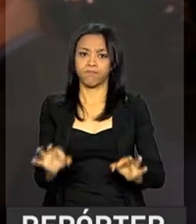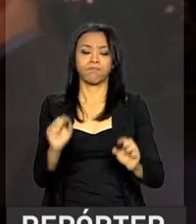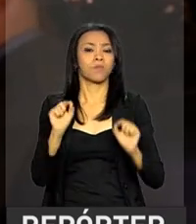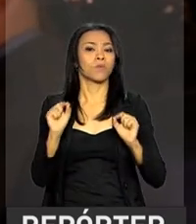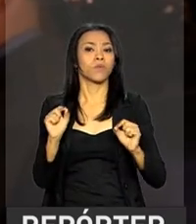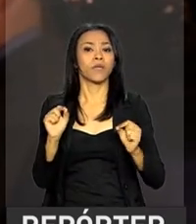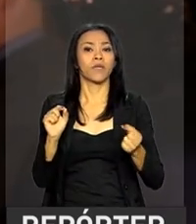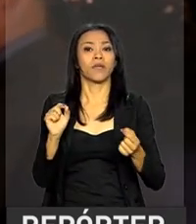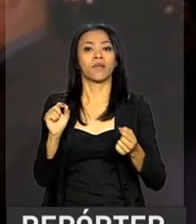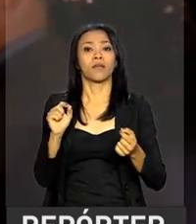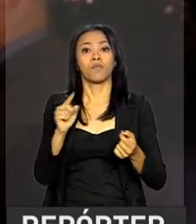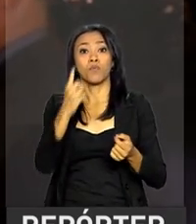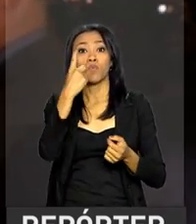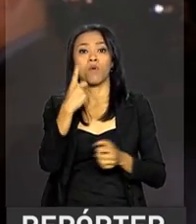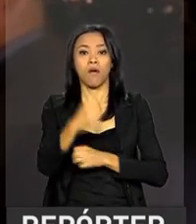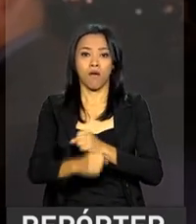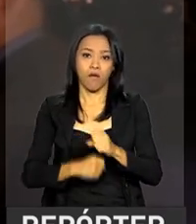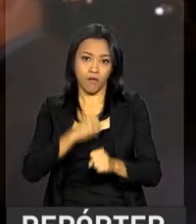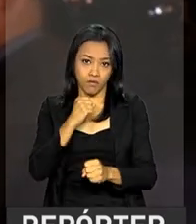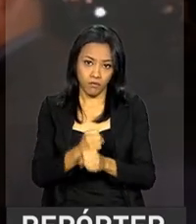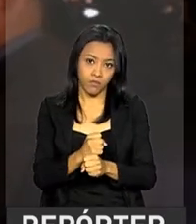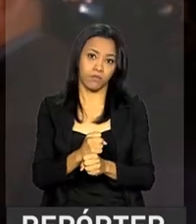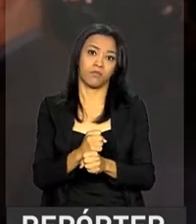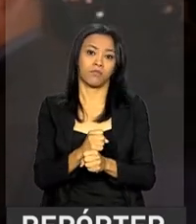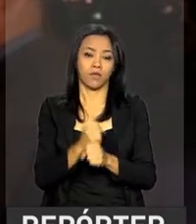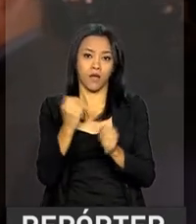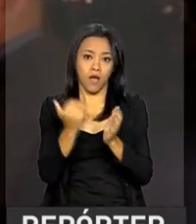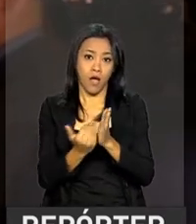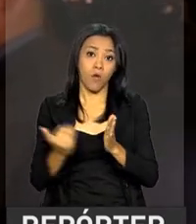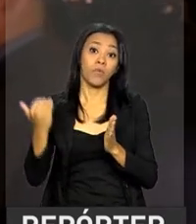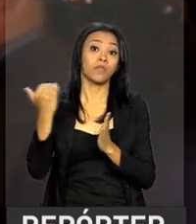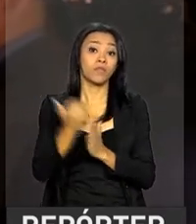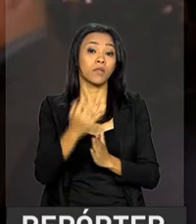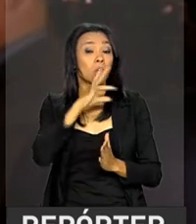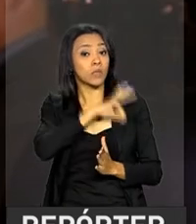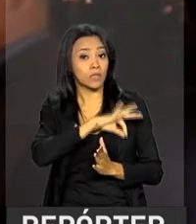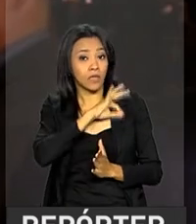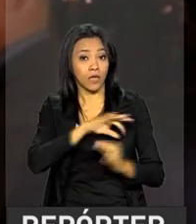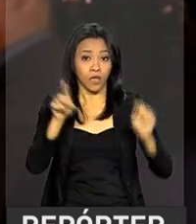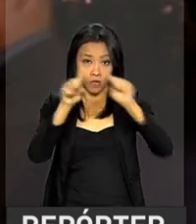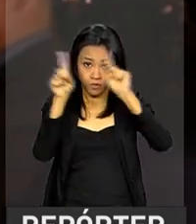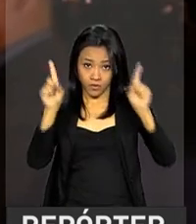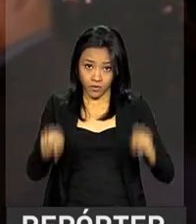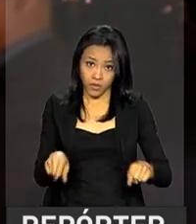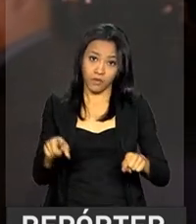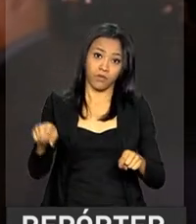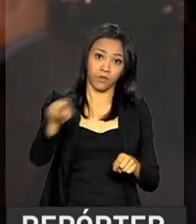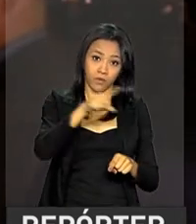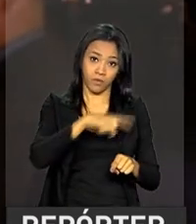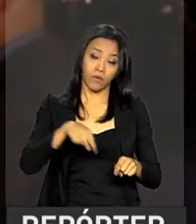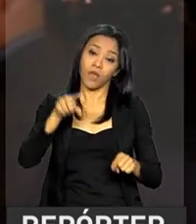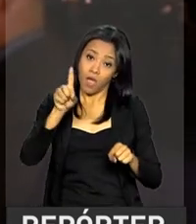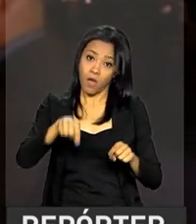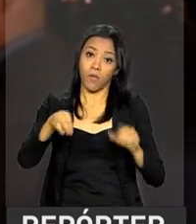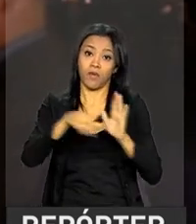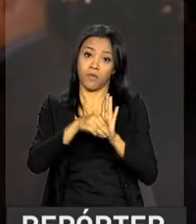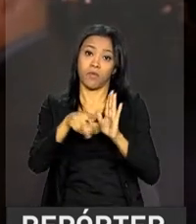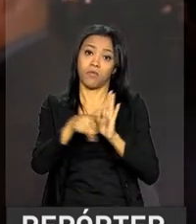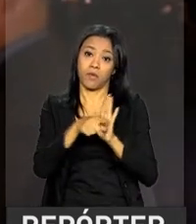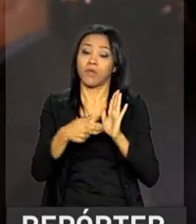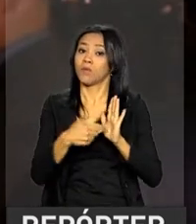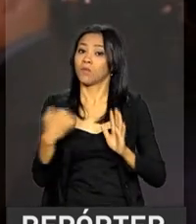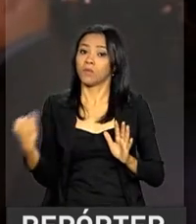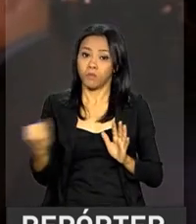adiamento por um ano do aumento dos servidores públicos, né, é uma medida importante